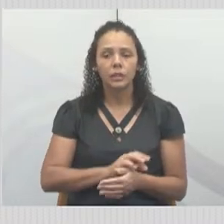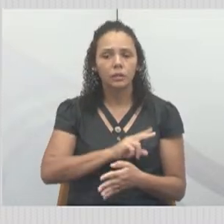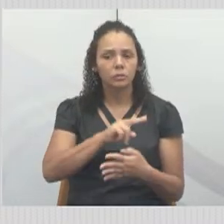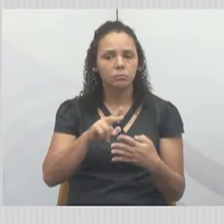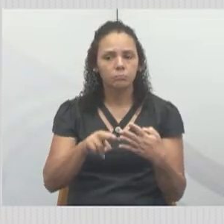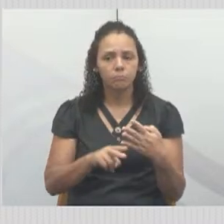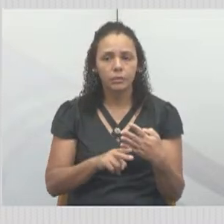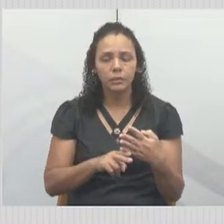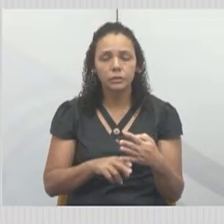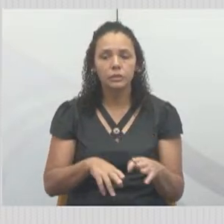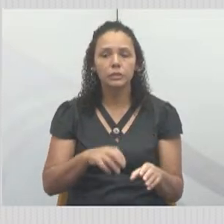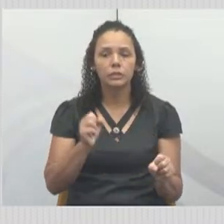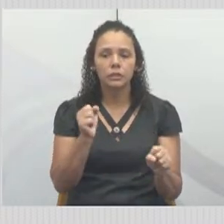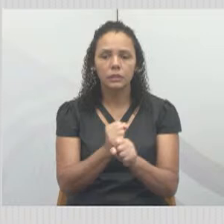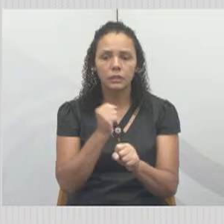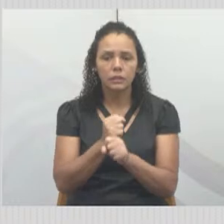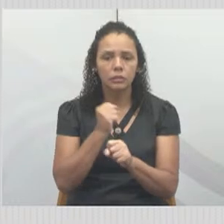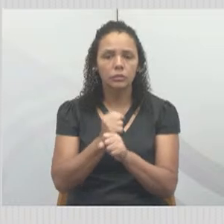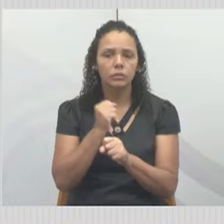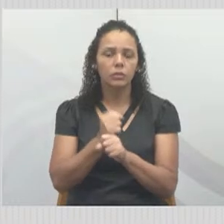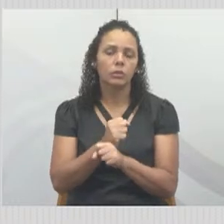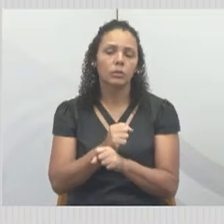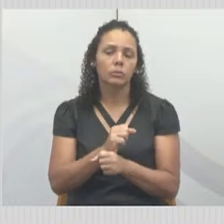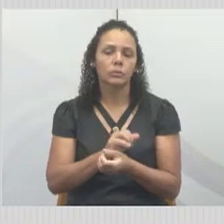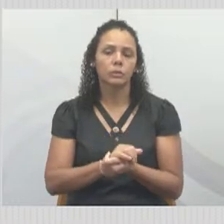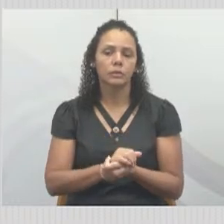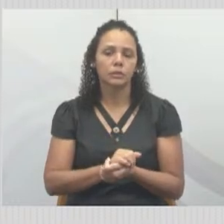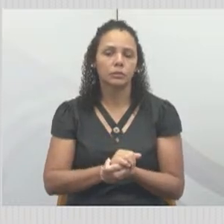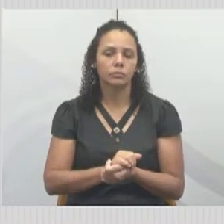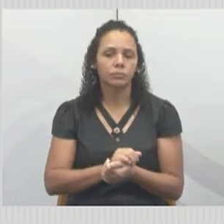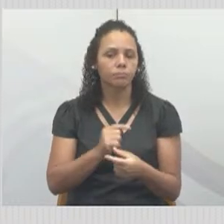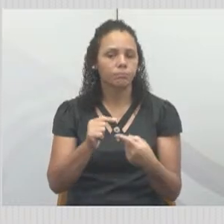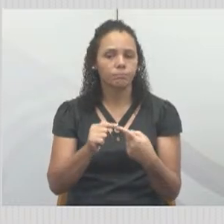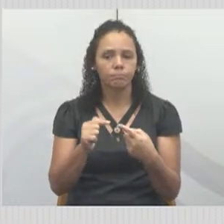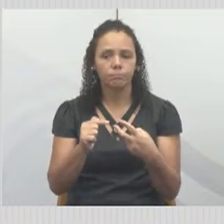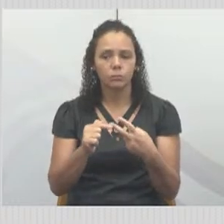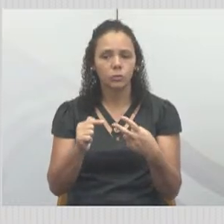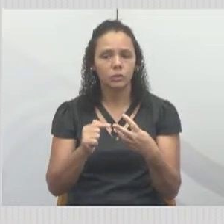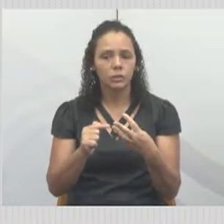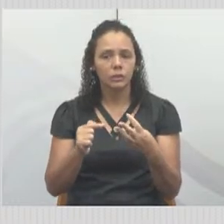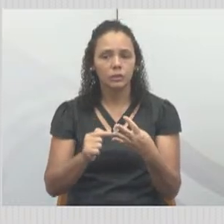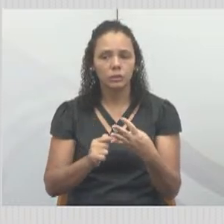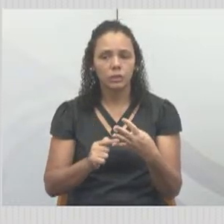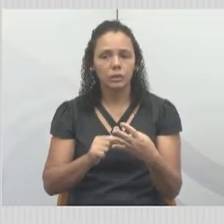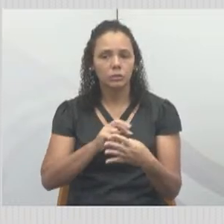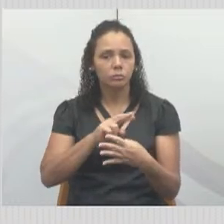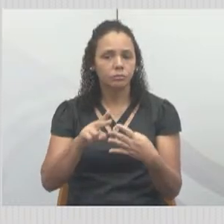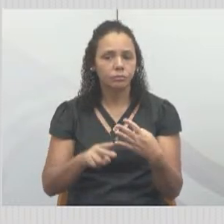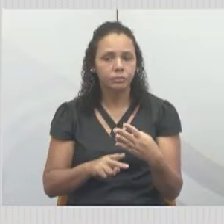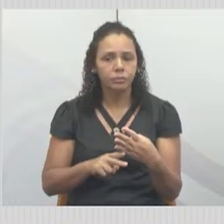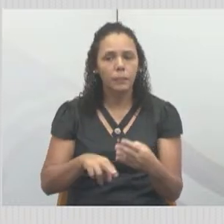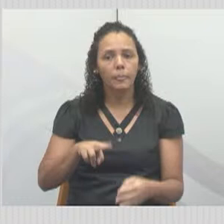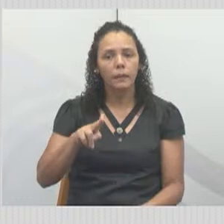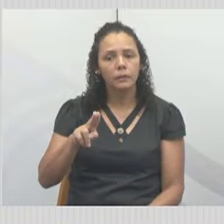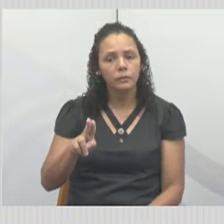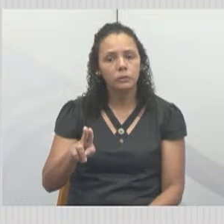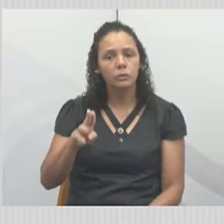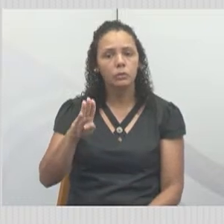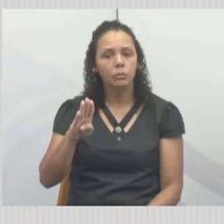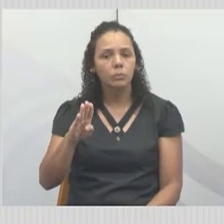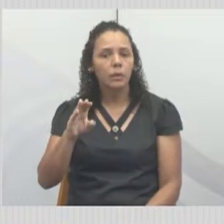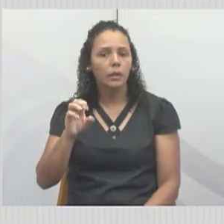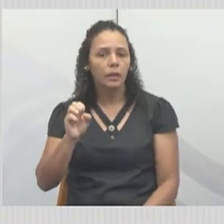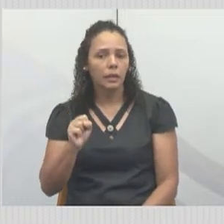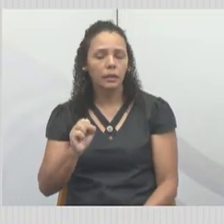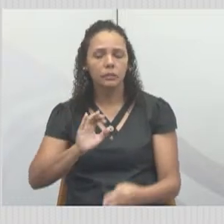unidades de saúde, e reformas, tanto do Laboratório Municipal, da Unidade de Saúde e Família do PSA do Parque Meia Lua, da unidade